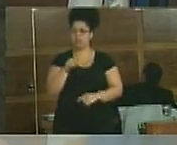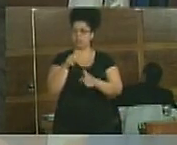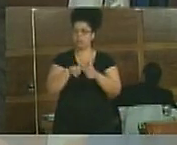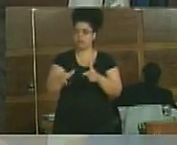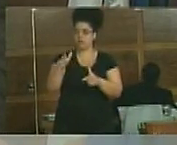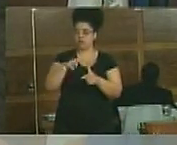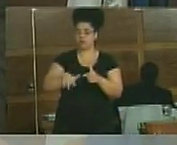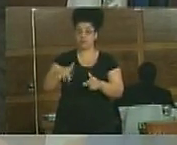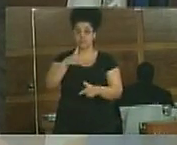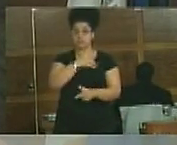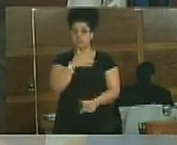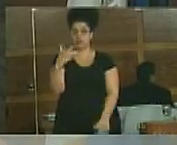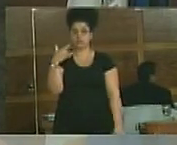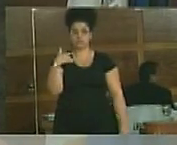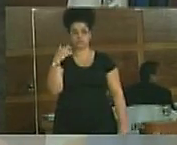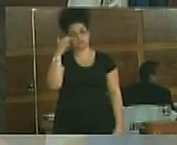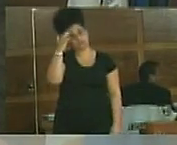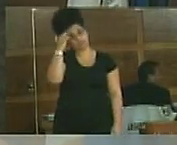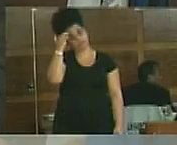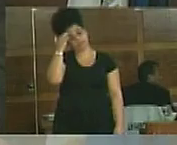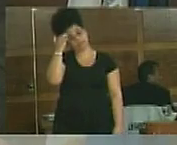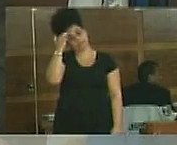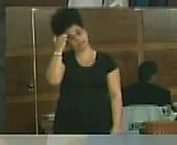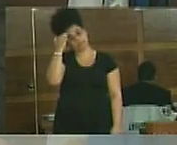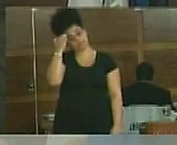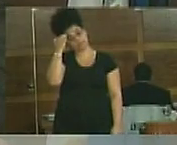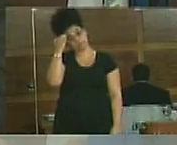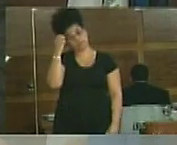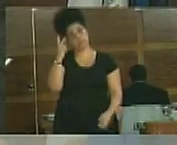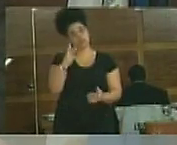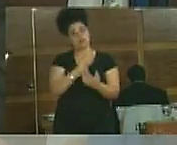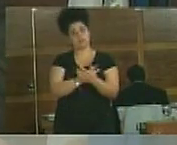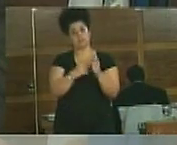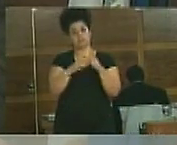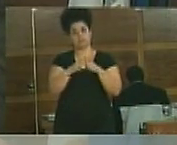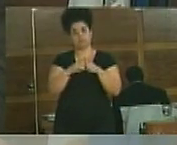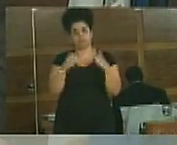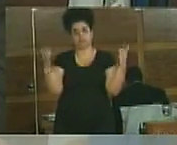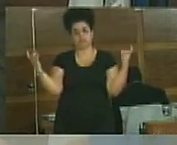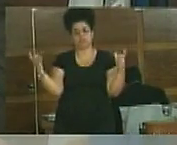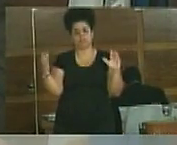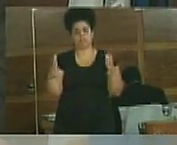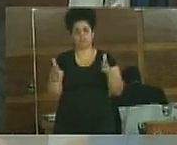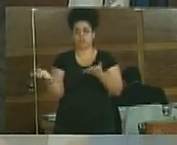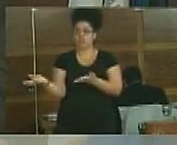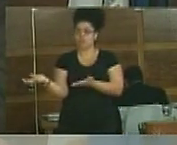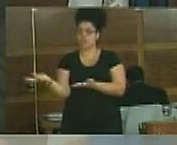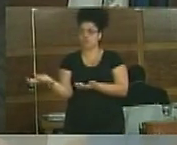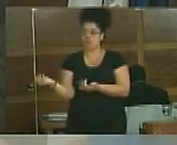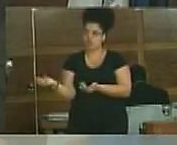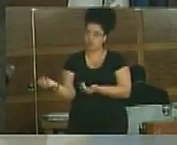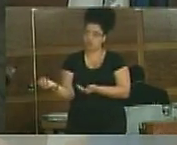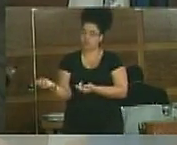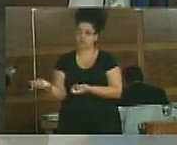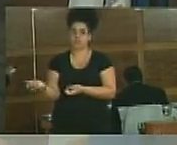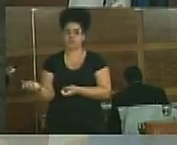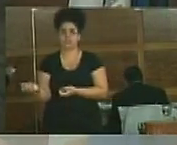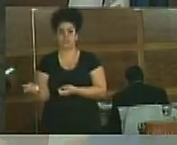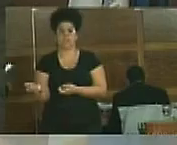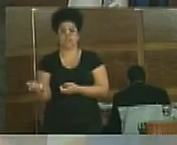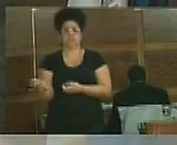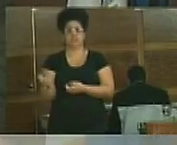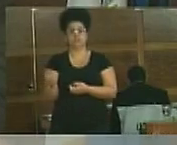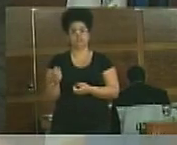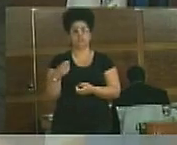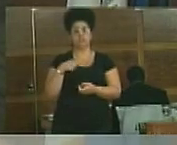de saúde pública e sua ocorrência tem aumentado entre jovens, de acordo com os